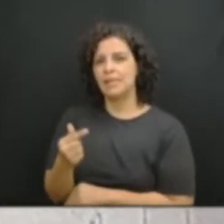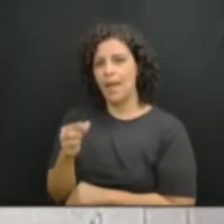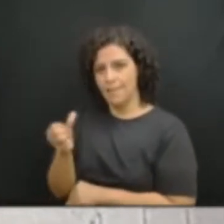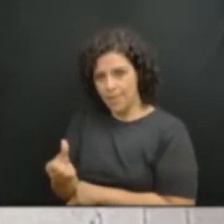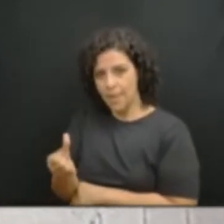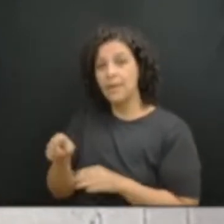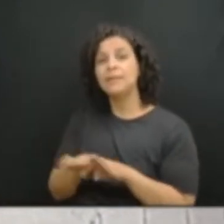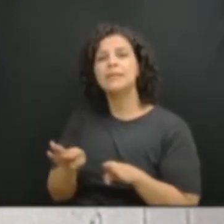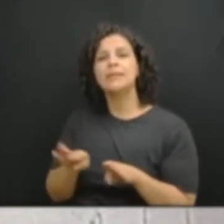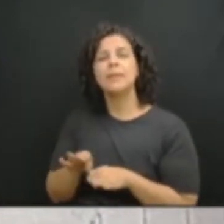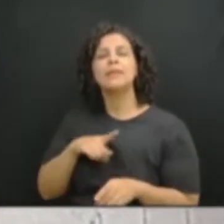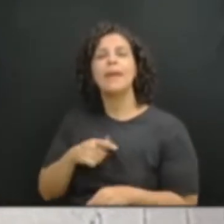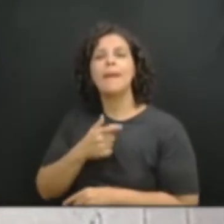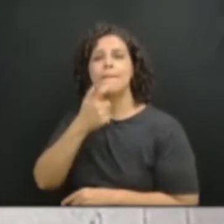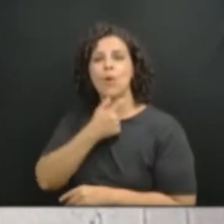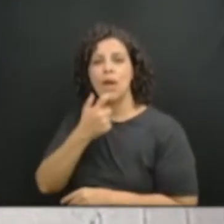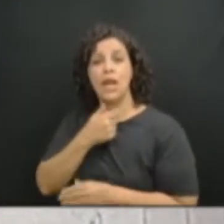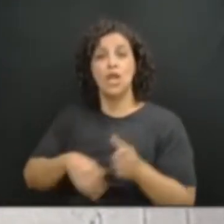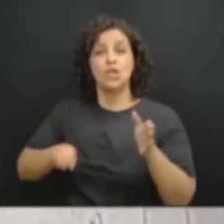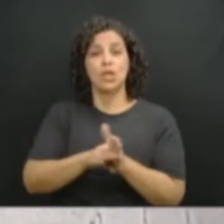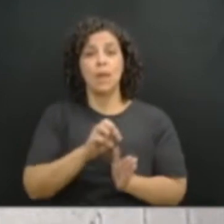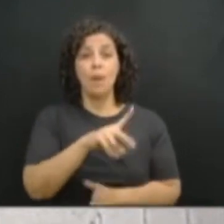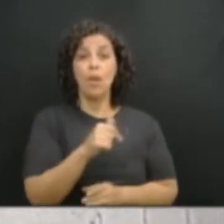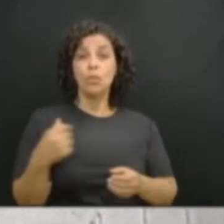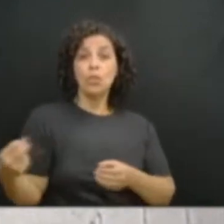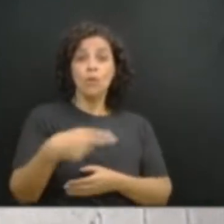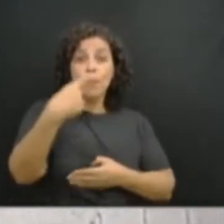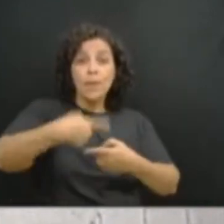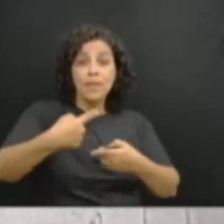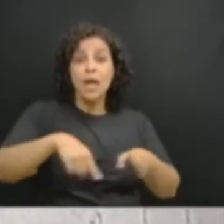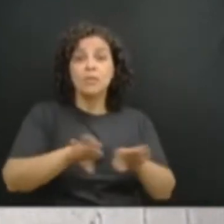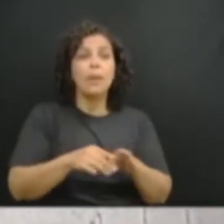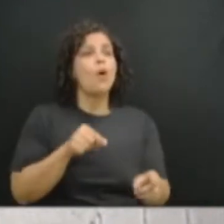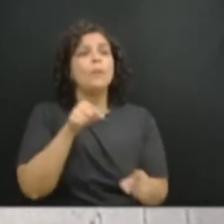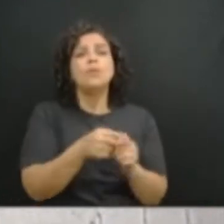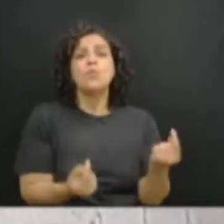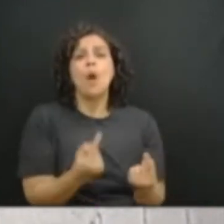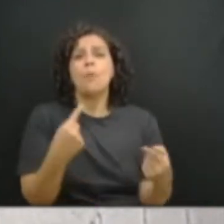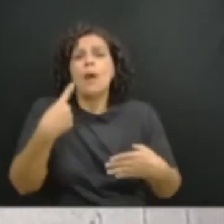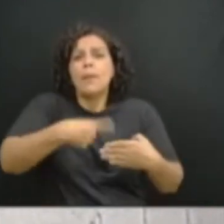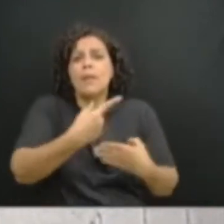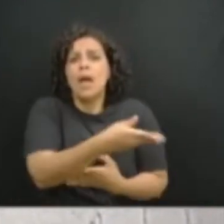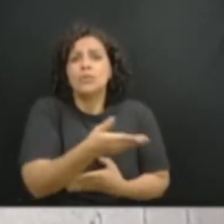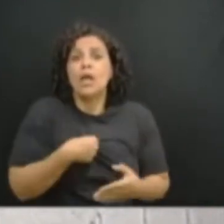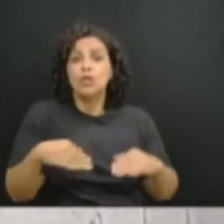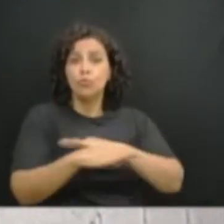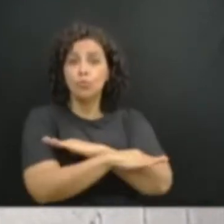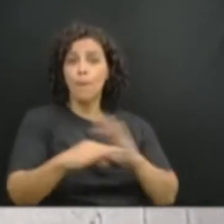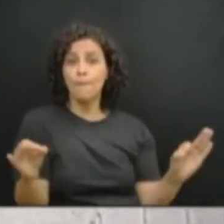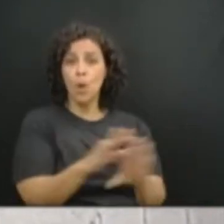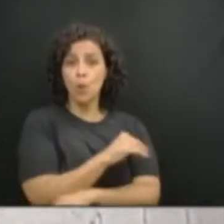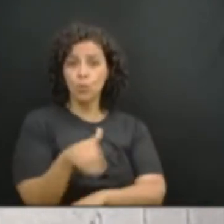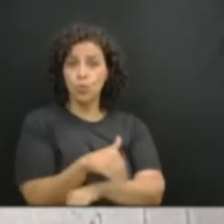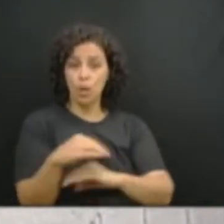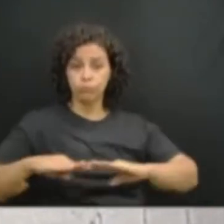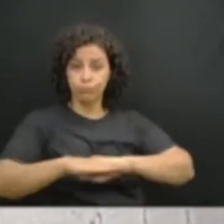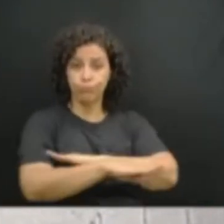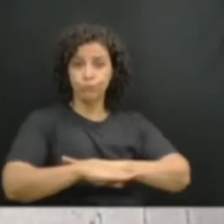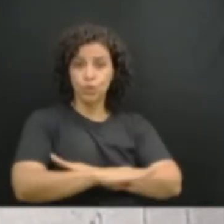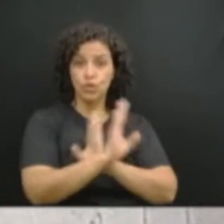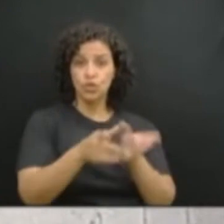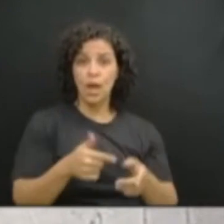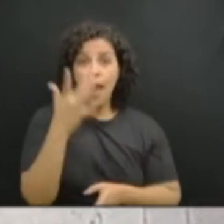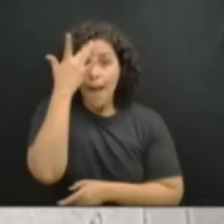no trecho de Apucarana, Mauá da Serra, vai ser criada uma nova praça, com qual finalidade? Se lá já está duplicada a pista. Tem que